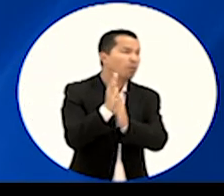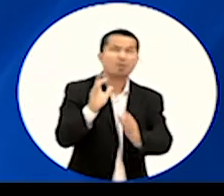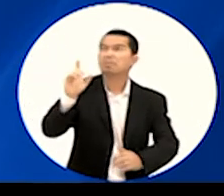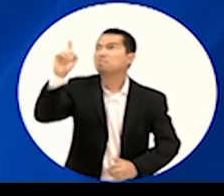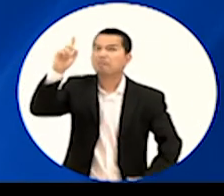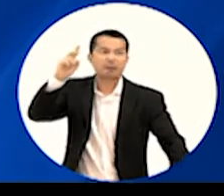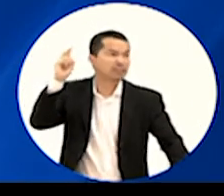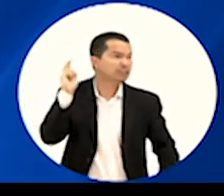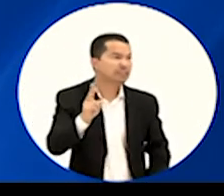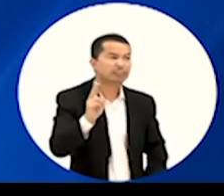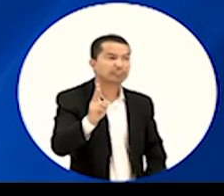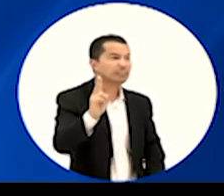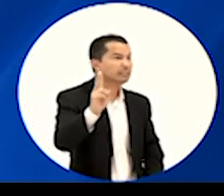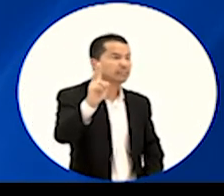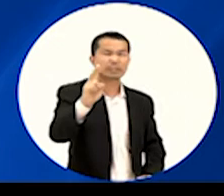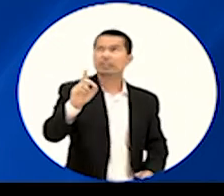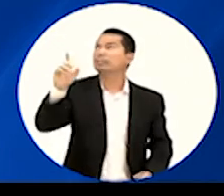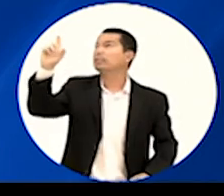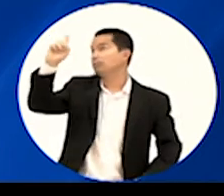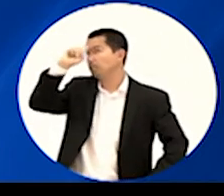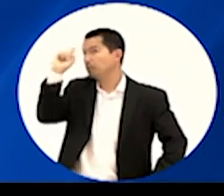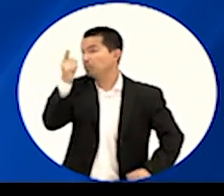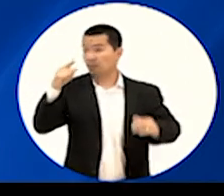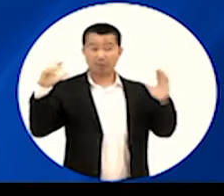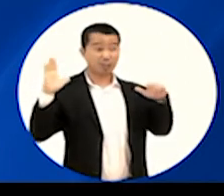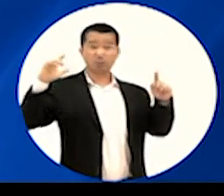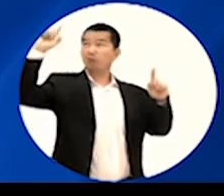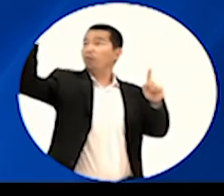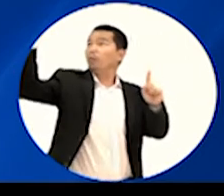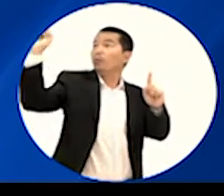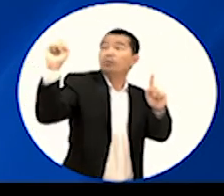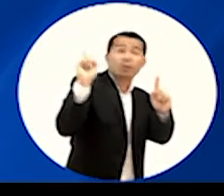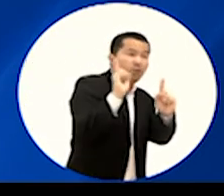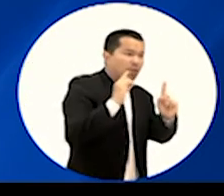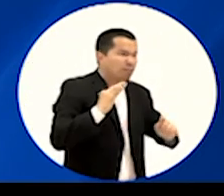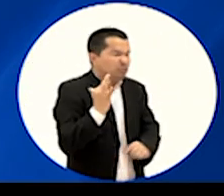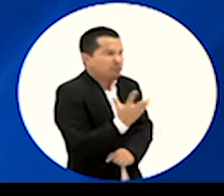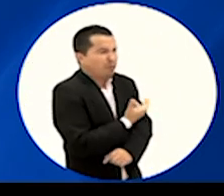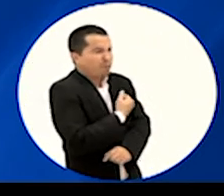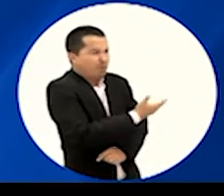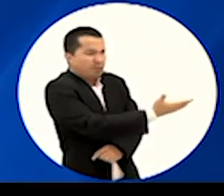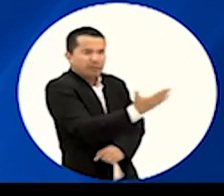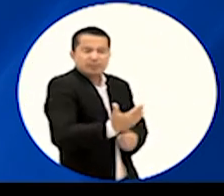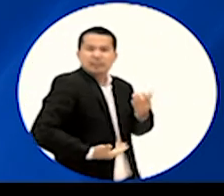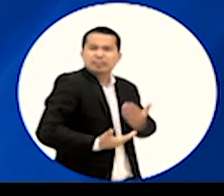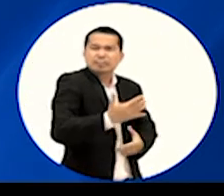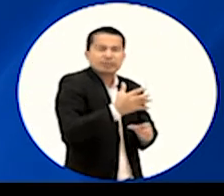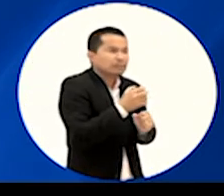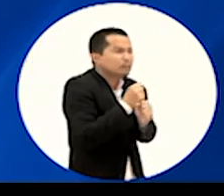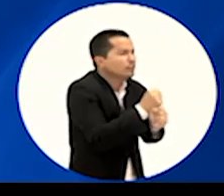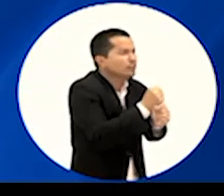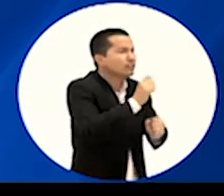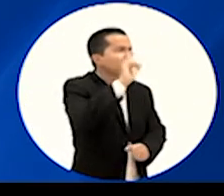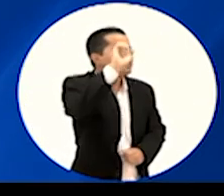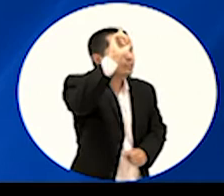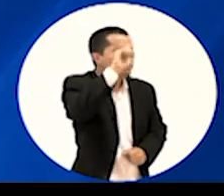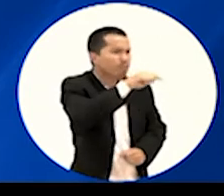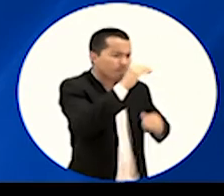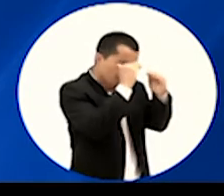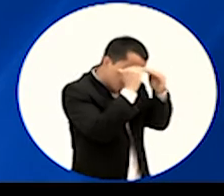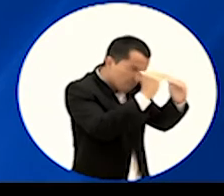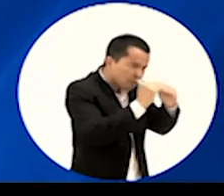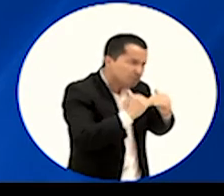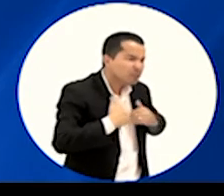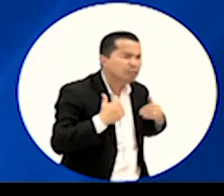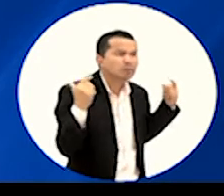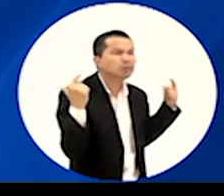seja louvado. E ele enviou o seu anjo e salvou os seus servos que confiam nele. Eles